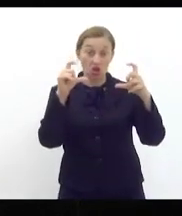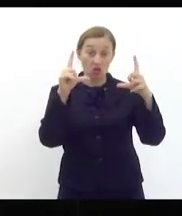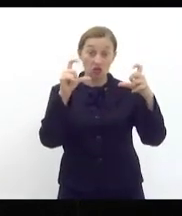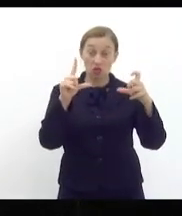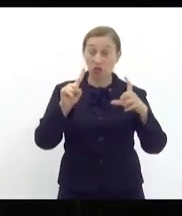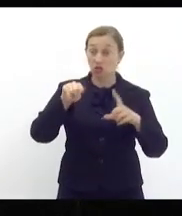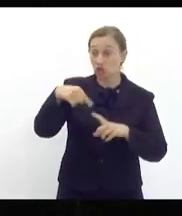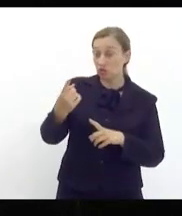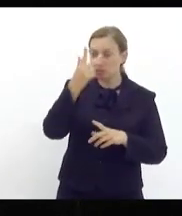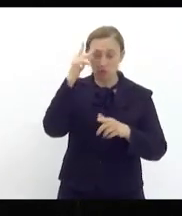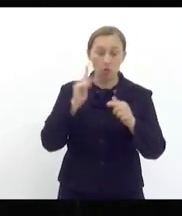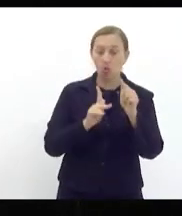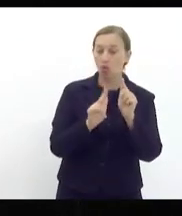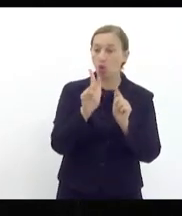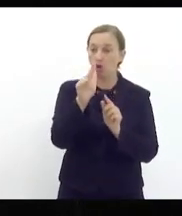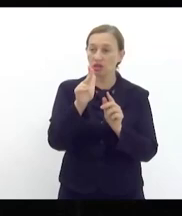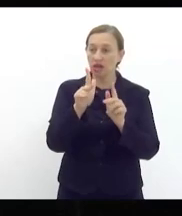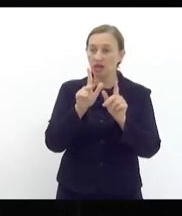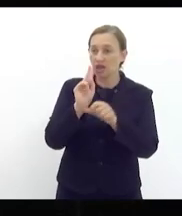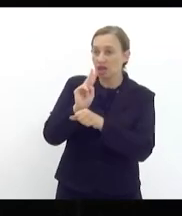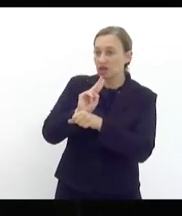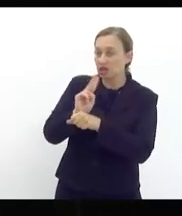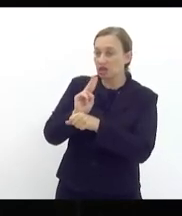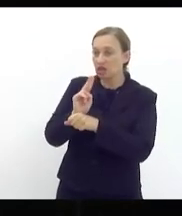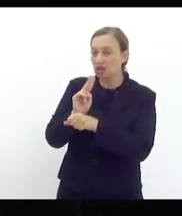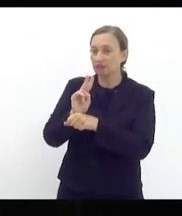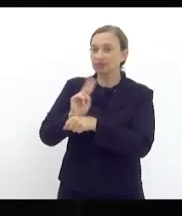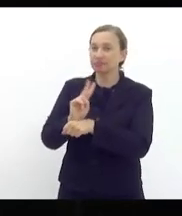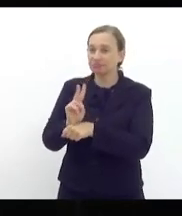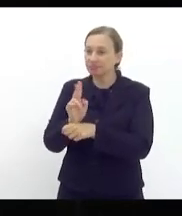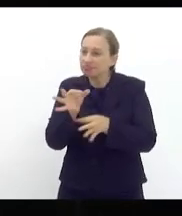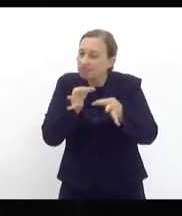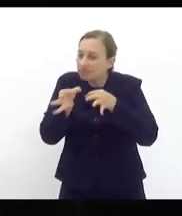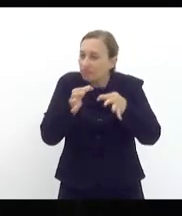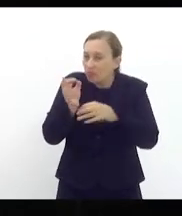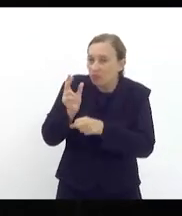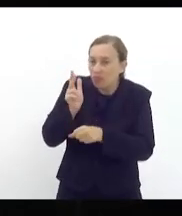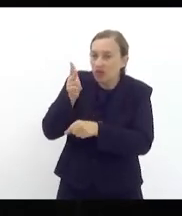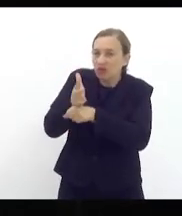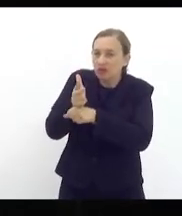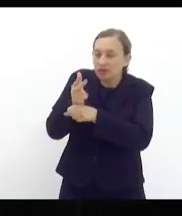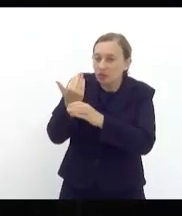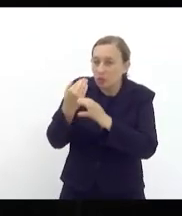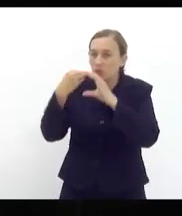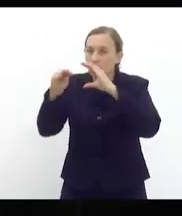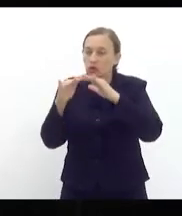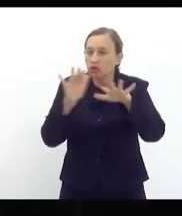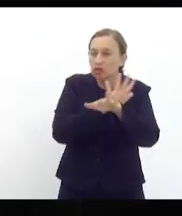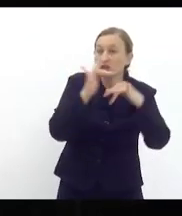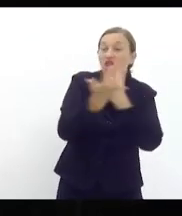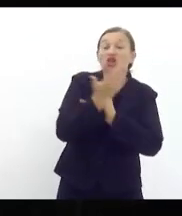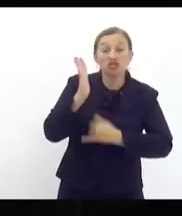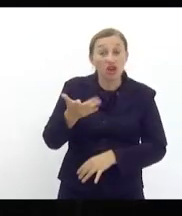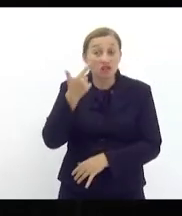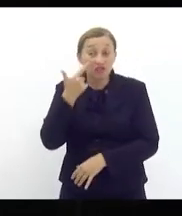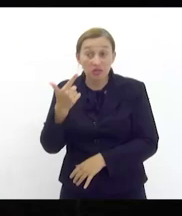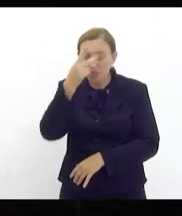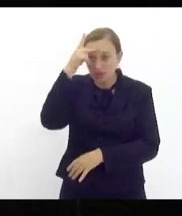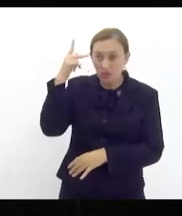recorta edita bota na rede social para ganhar lacre eu já vi gente da extrema direita